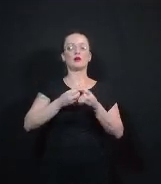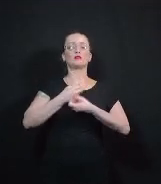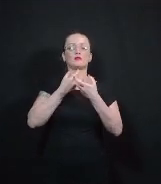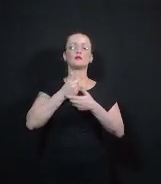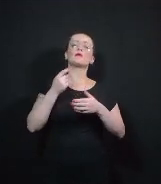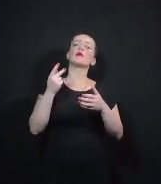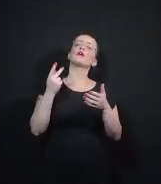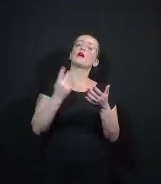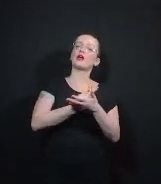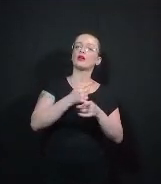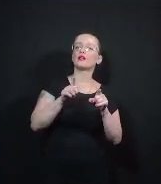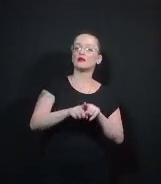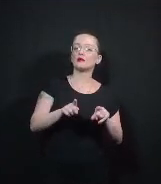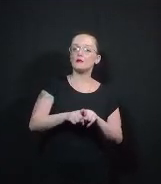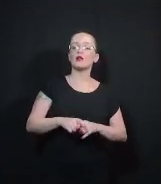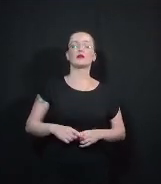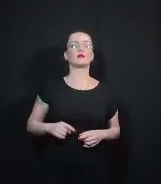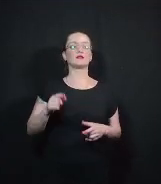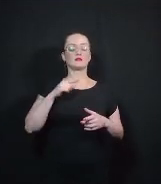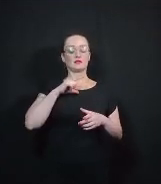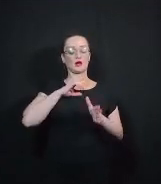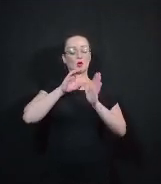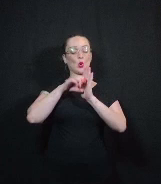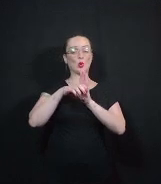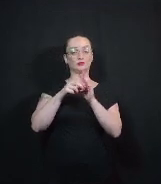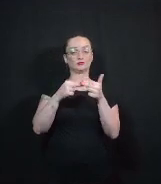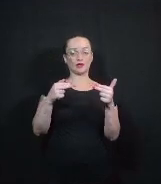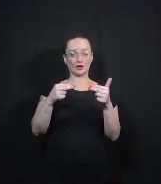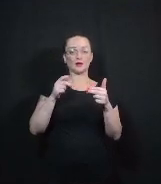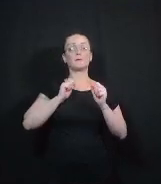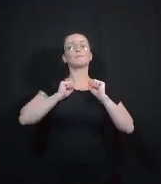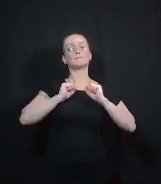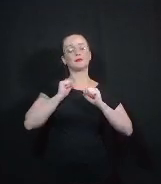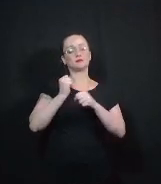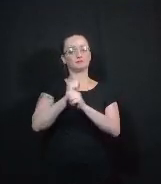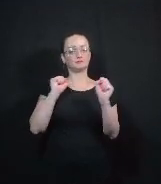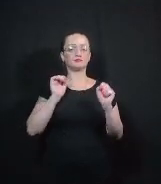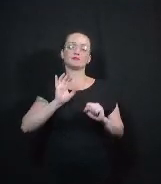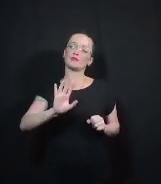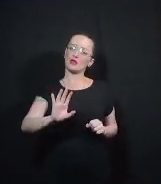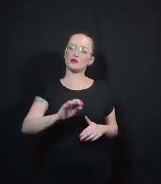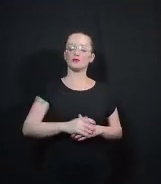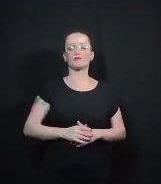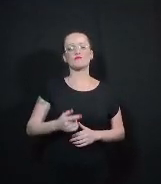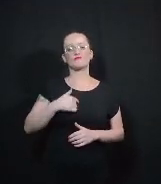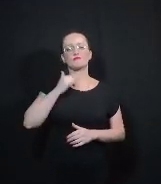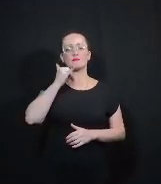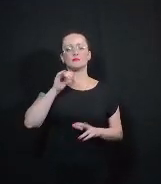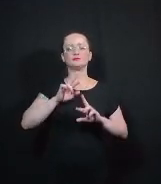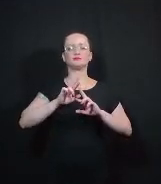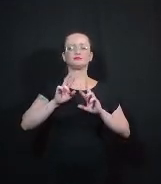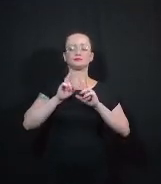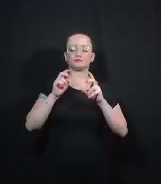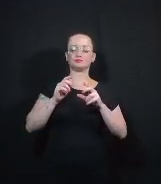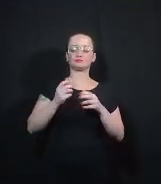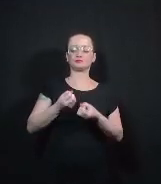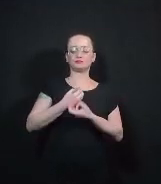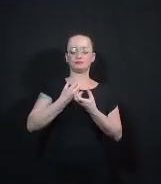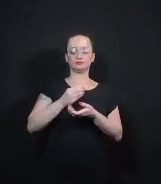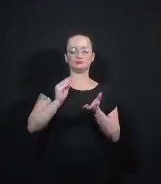também tem vários conceitos que a gente poderia quebrar, mas eu acho que quando a gente está falando de desinformação, a gente está